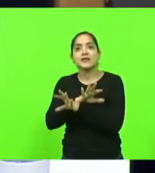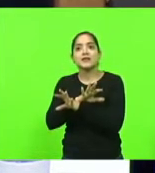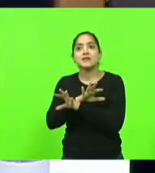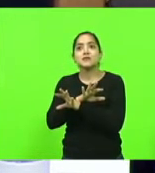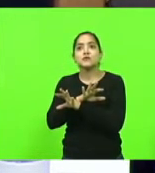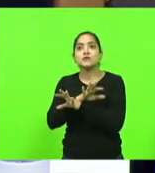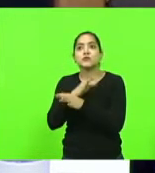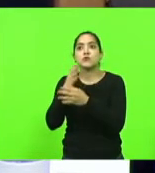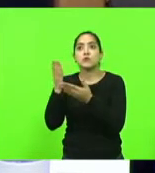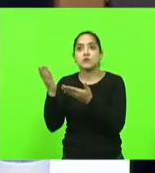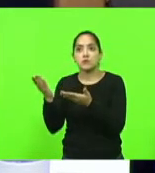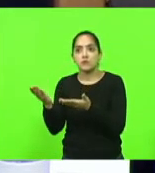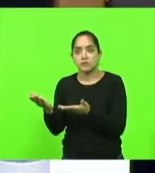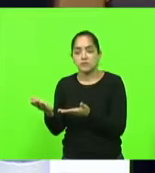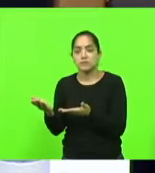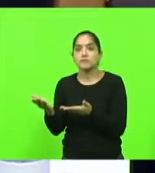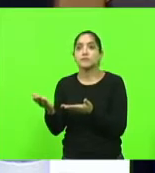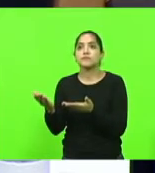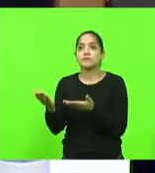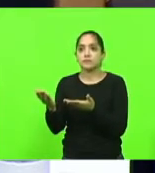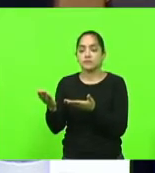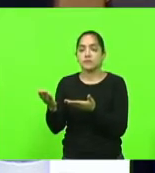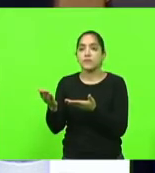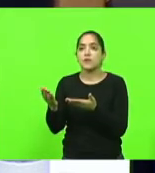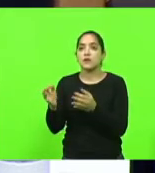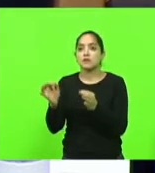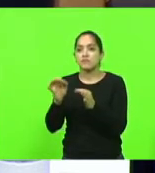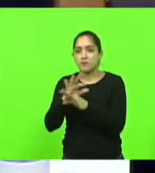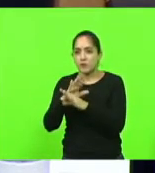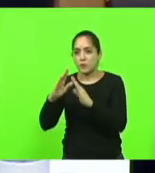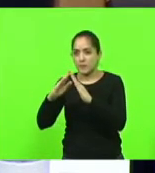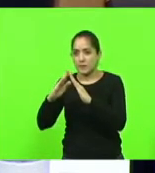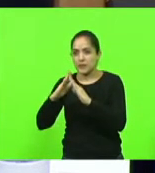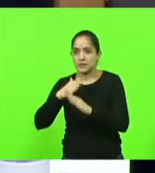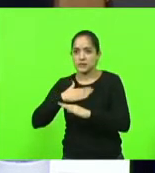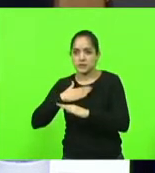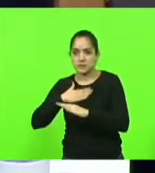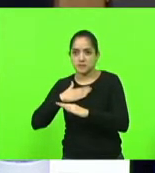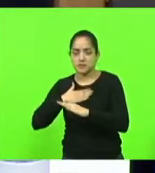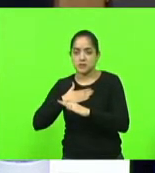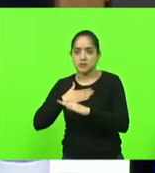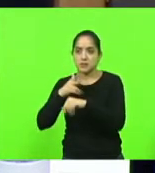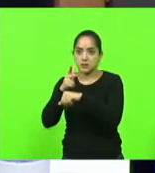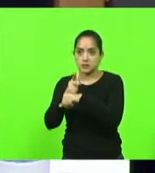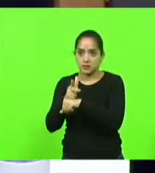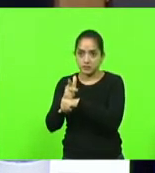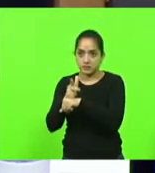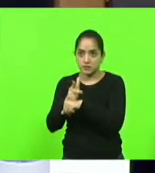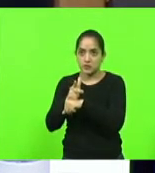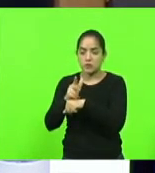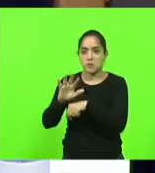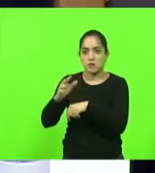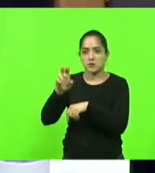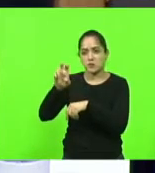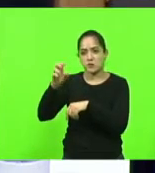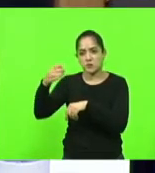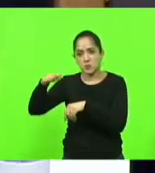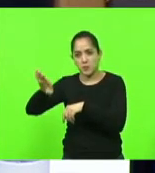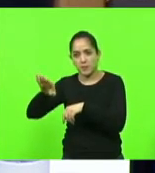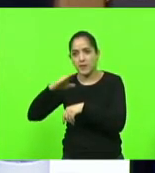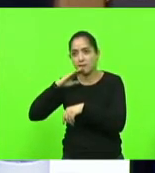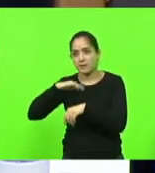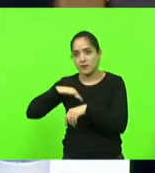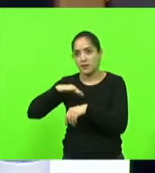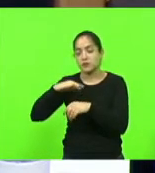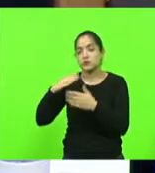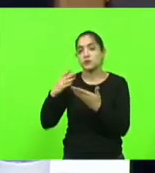casa, que foi a reta final, a última gravação, perto das 5 e meia da tarde,